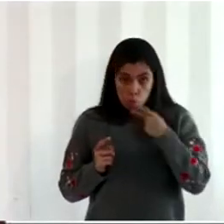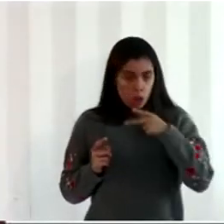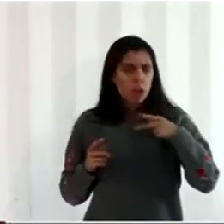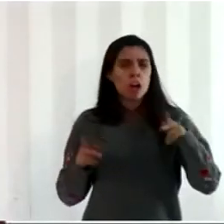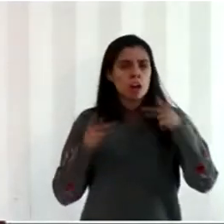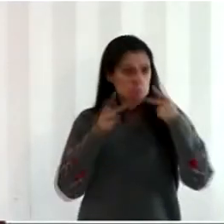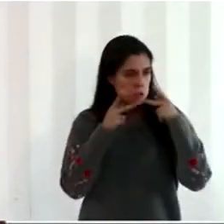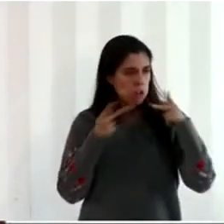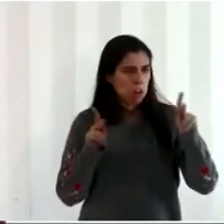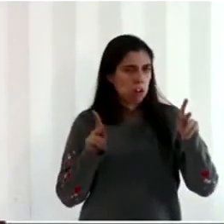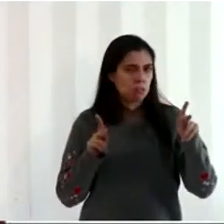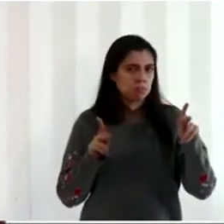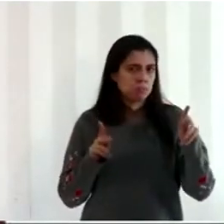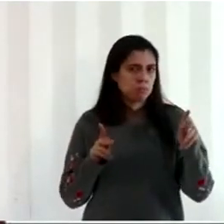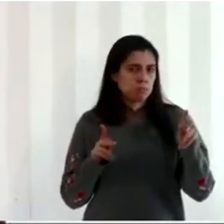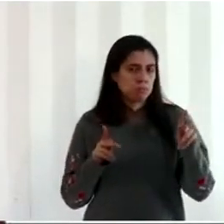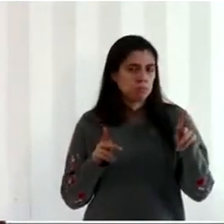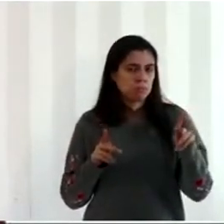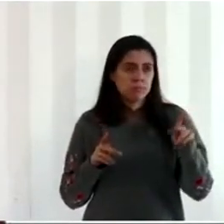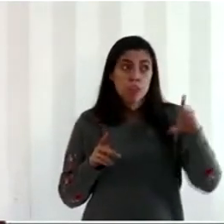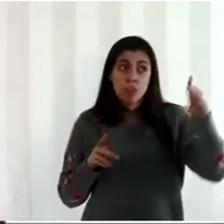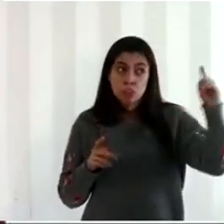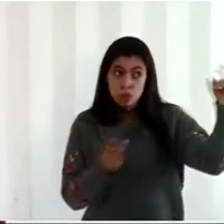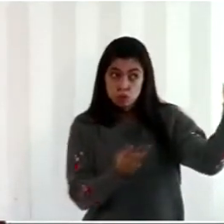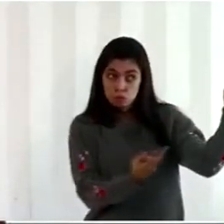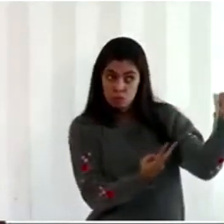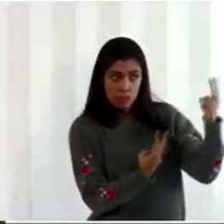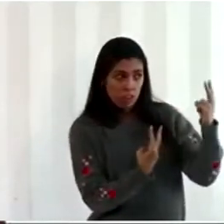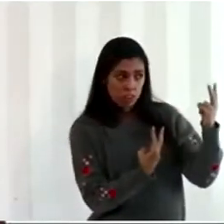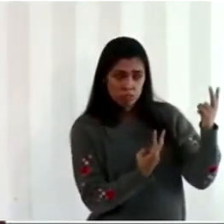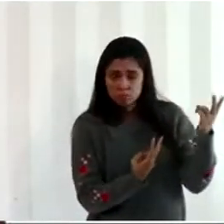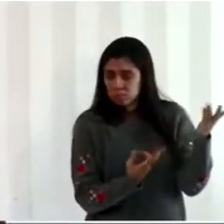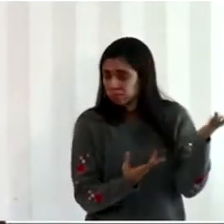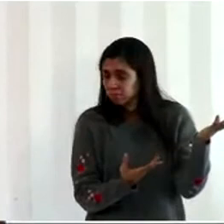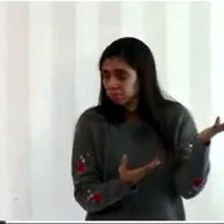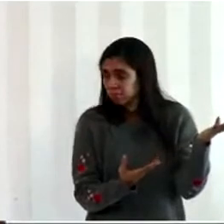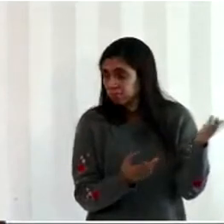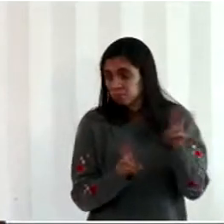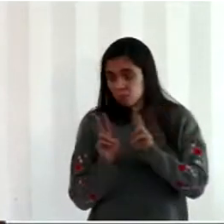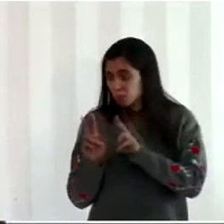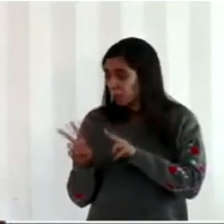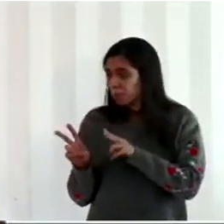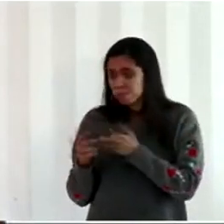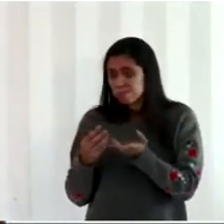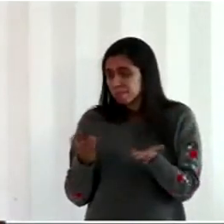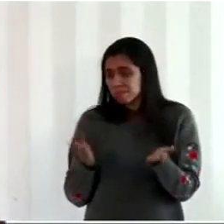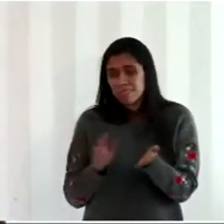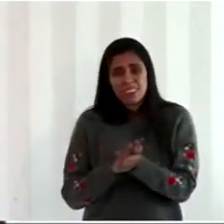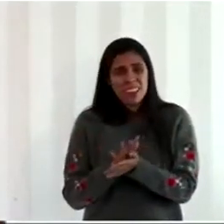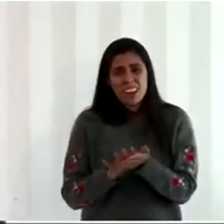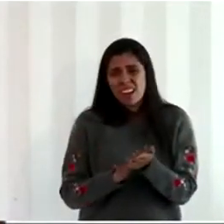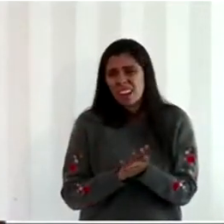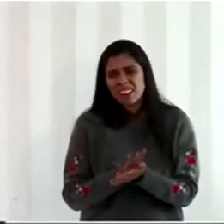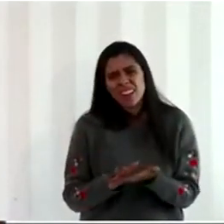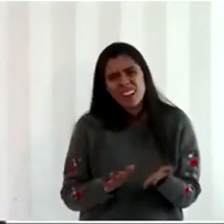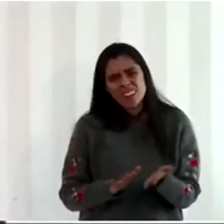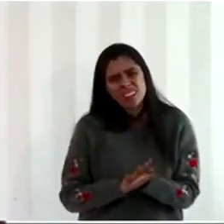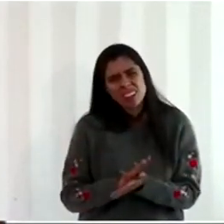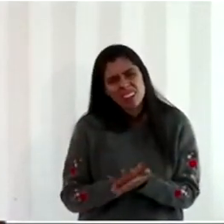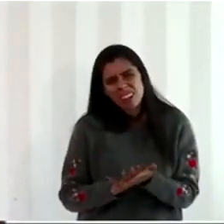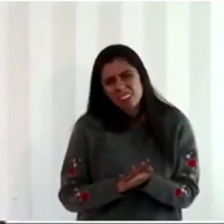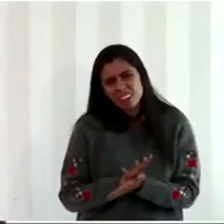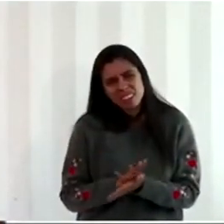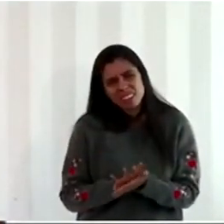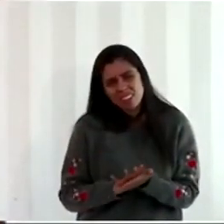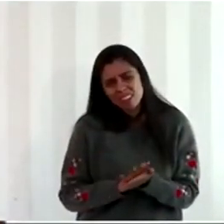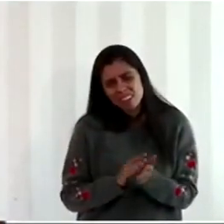noite. Se você cantou bonito, ergueu a sua voz e cantou, mas a sua vida não reflete o amor, a graça, a misericórdia